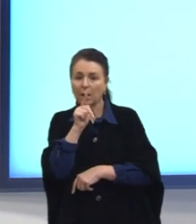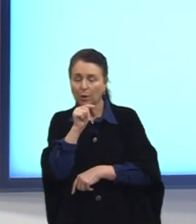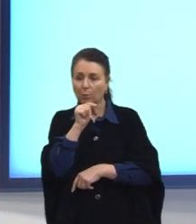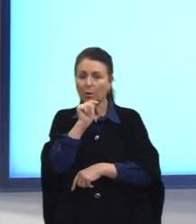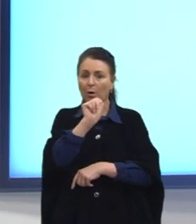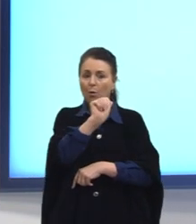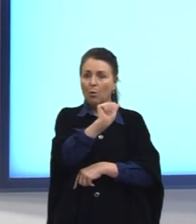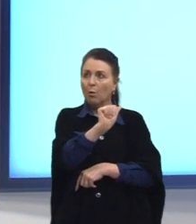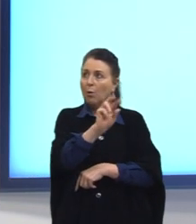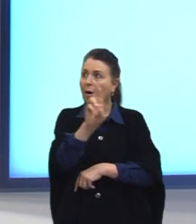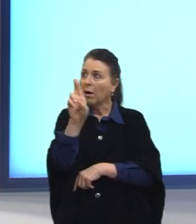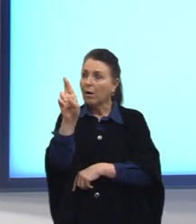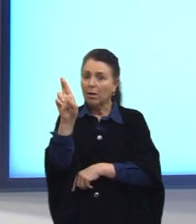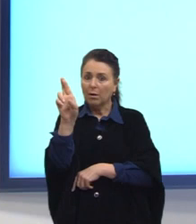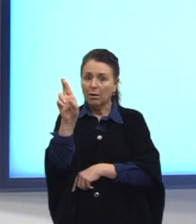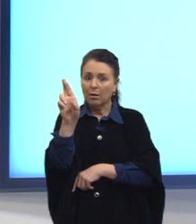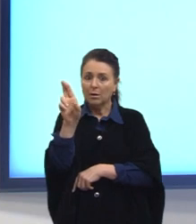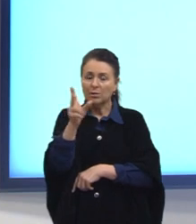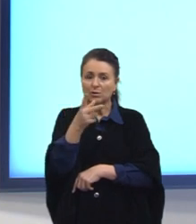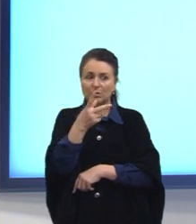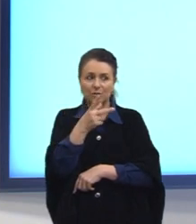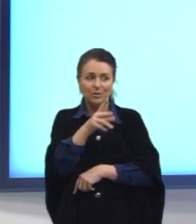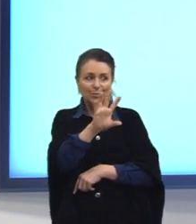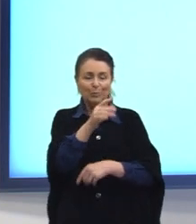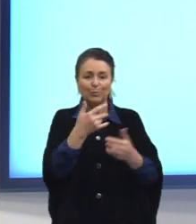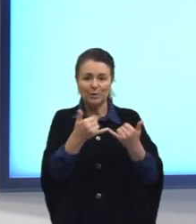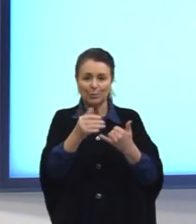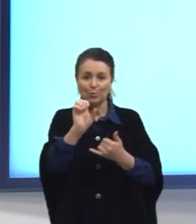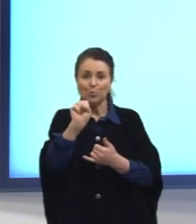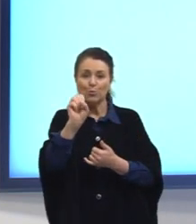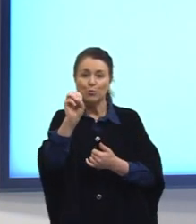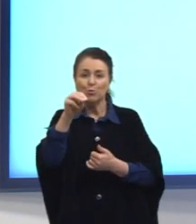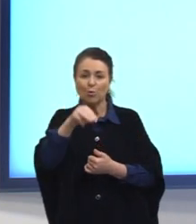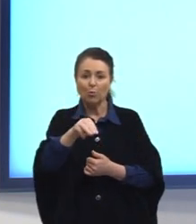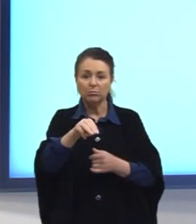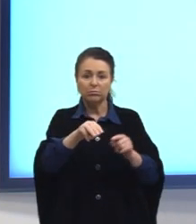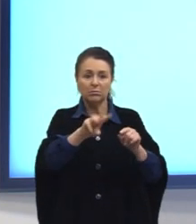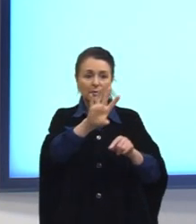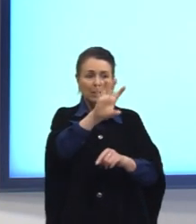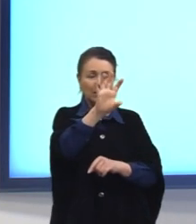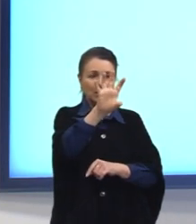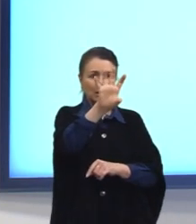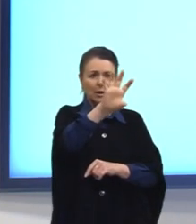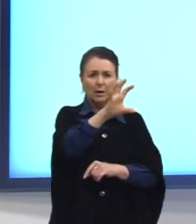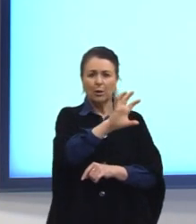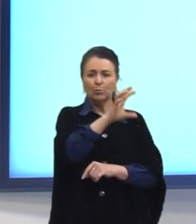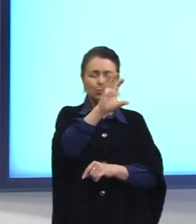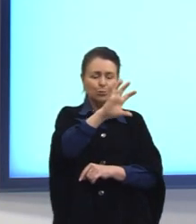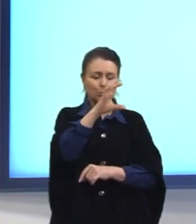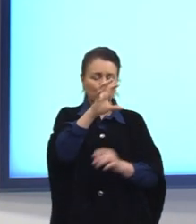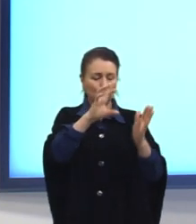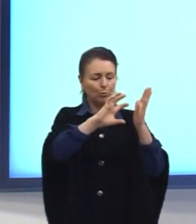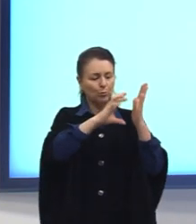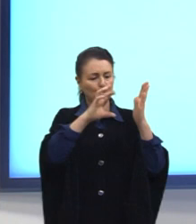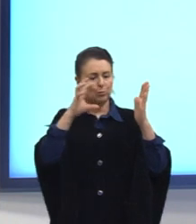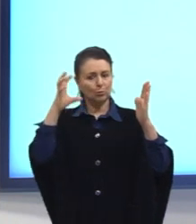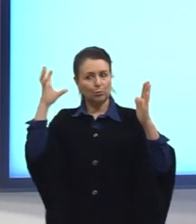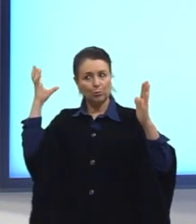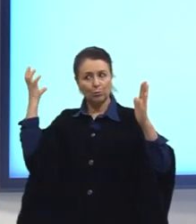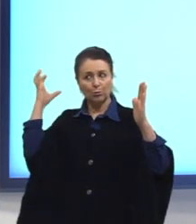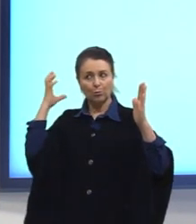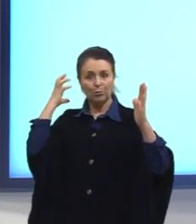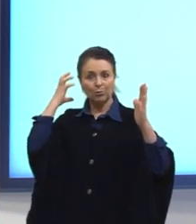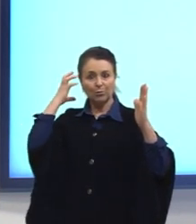meio material então por isso que quando a gente fala de sonho a gente está falando de uma onda mecânica tá porque ela se propaga pelo ar